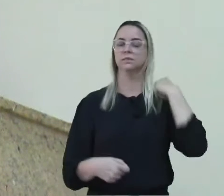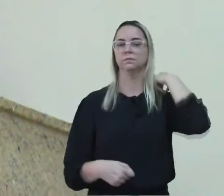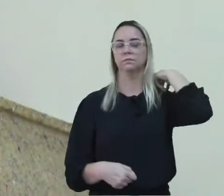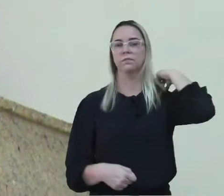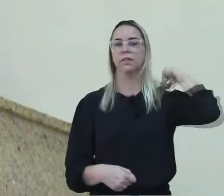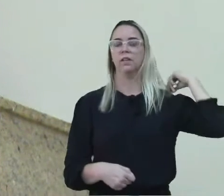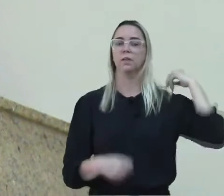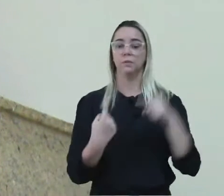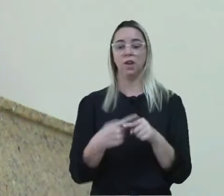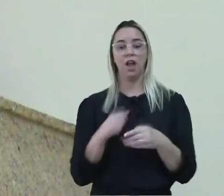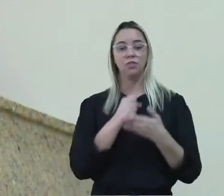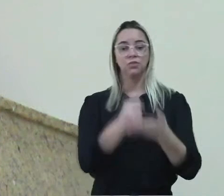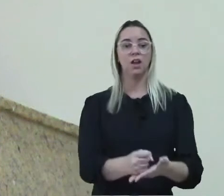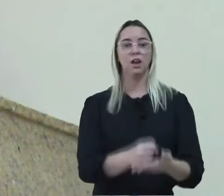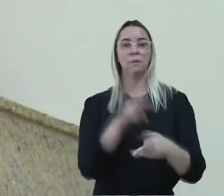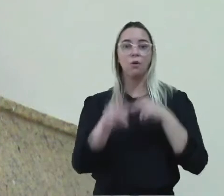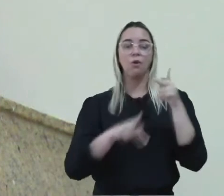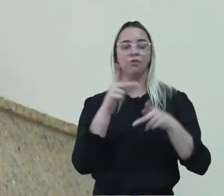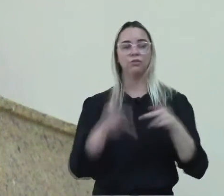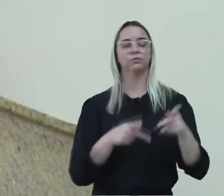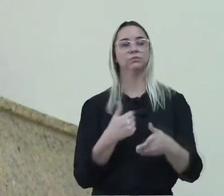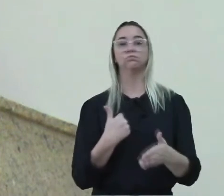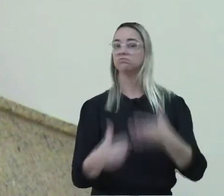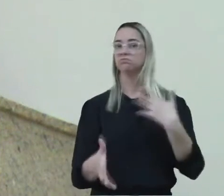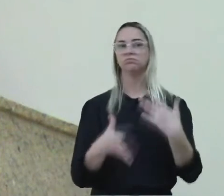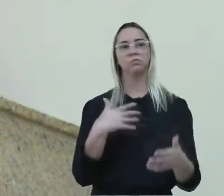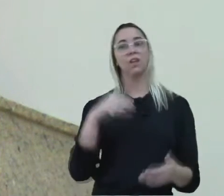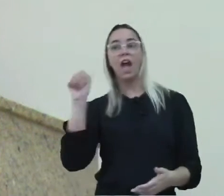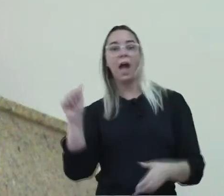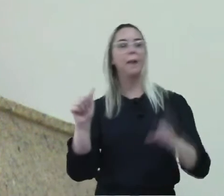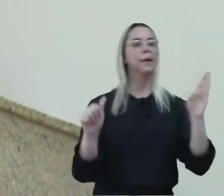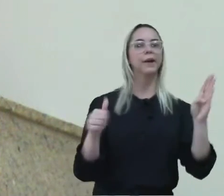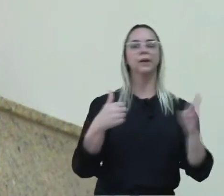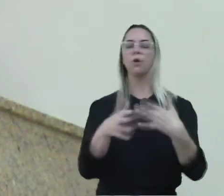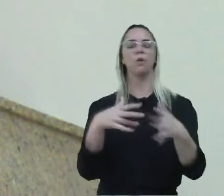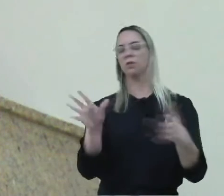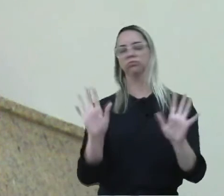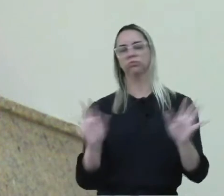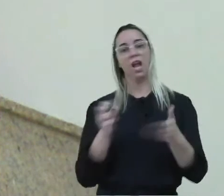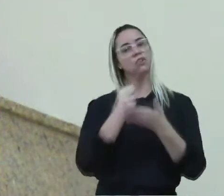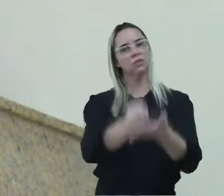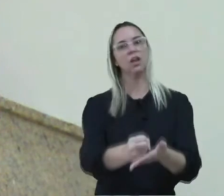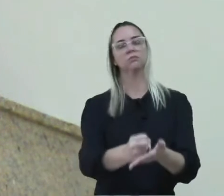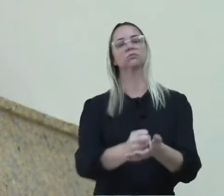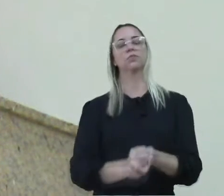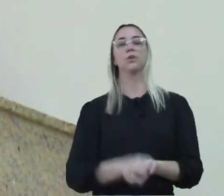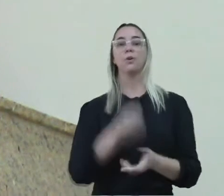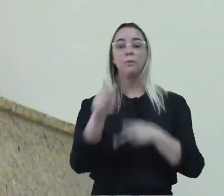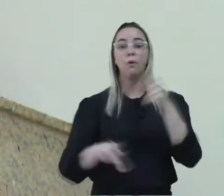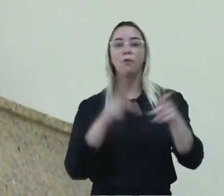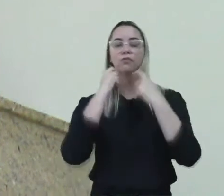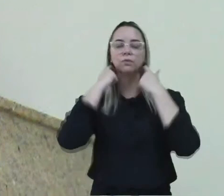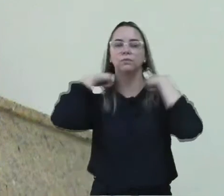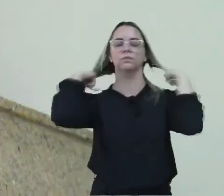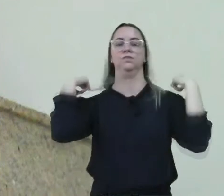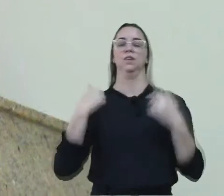nossa população do campo que tanto precisa. Independente de ser lado A ou B, o que a gente tem que fazer é defender a nossa população, fazer com